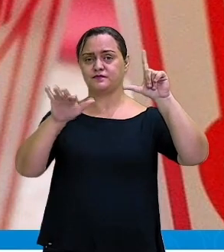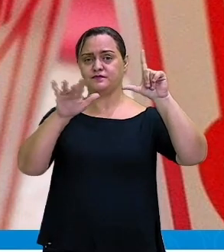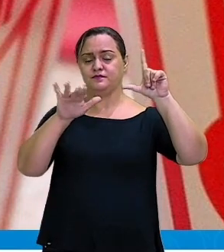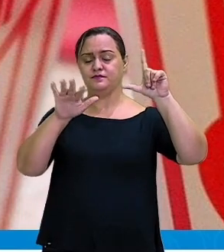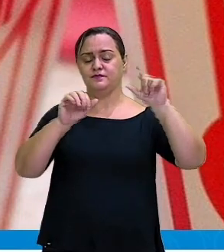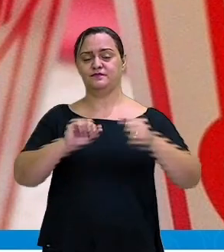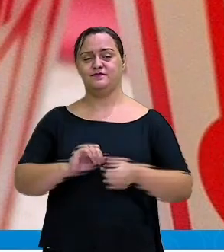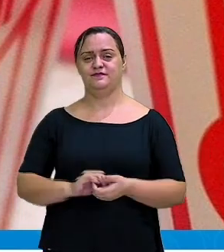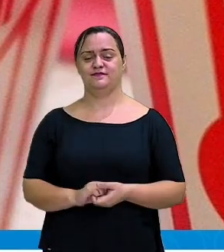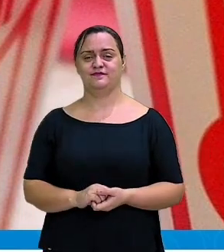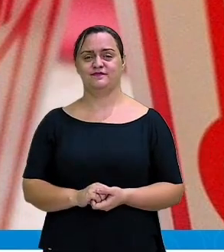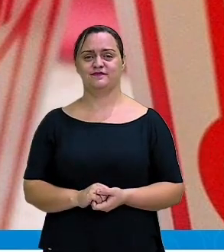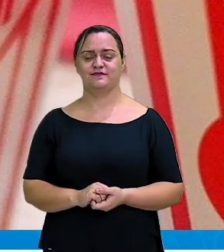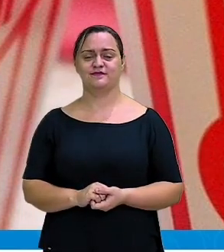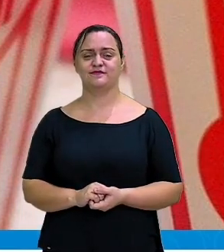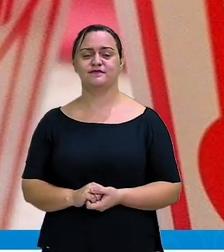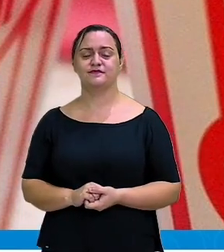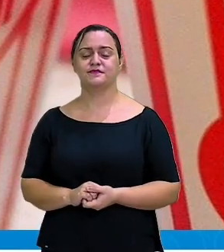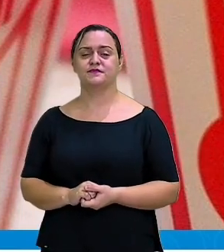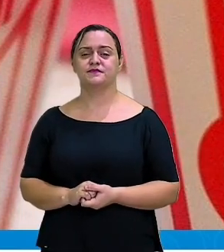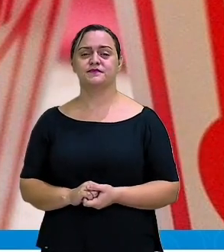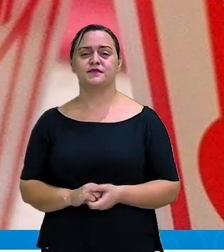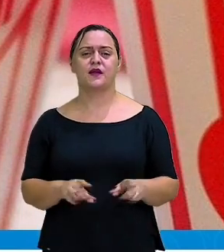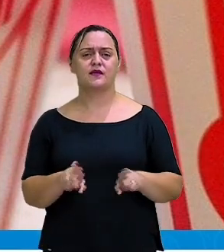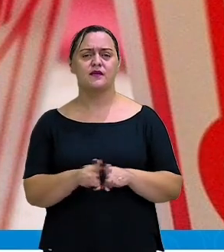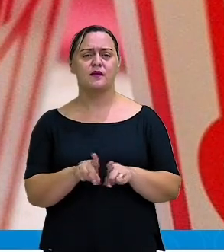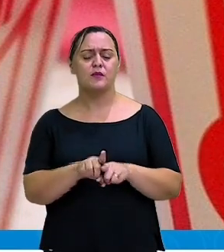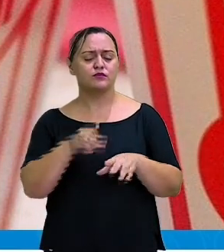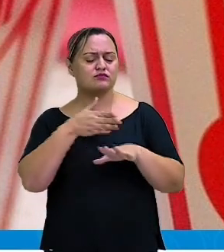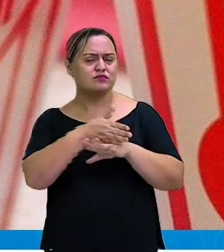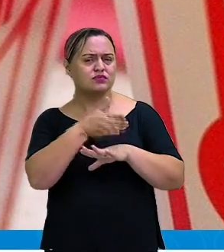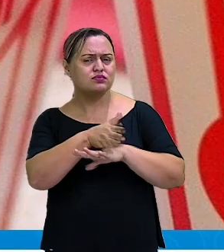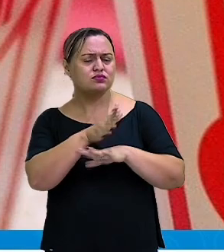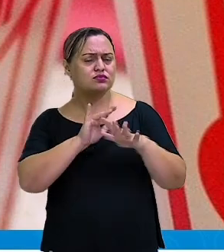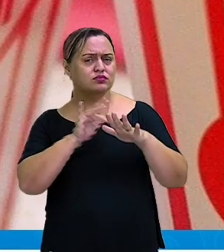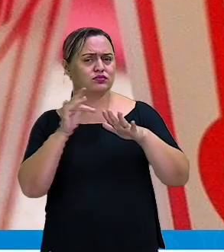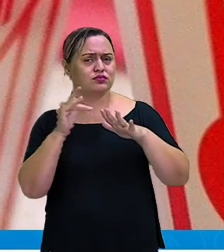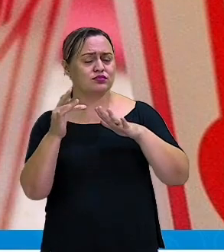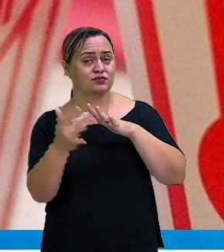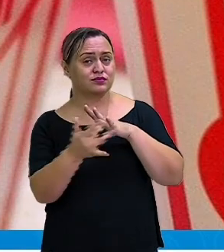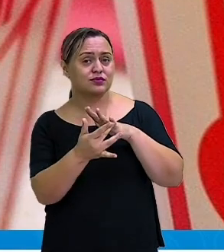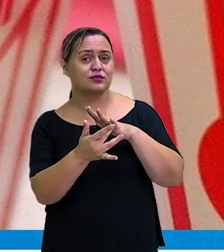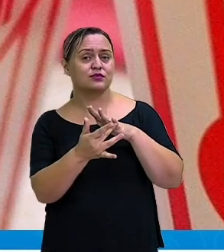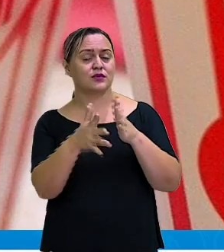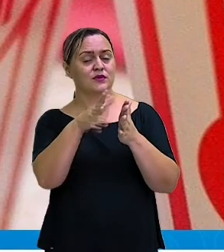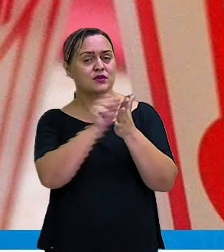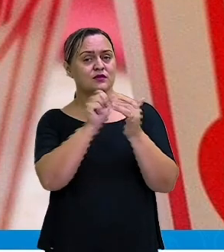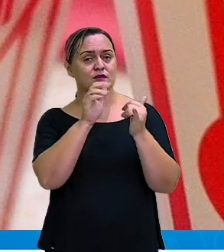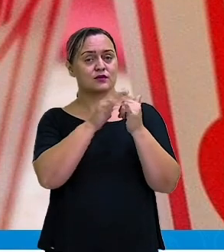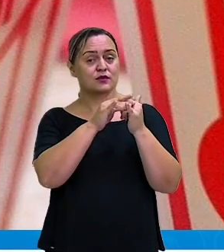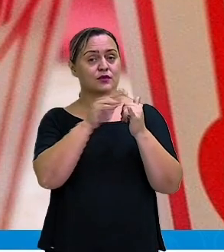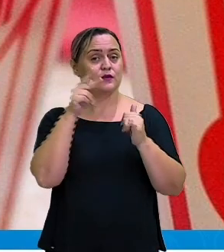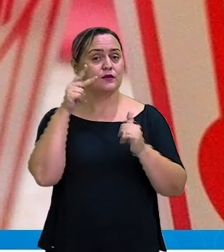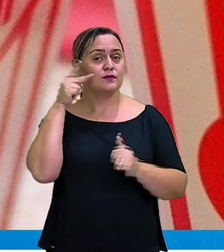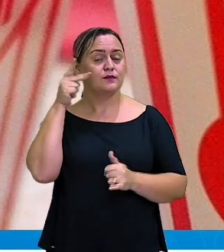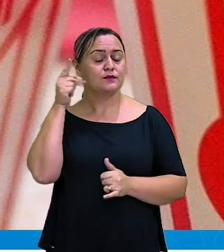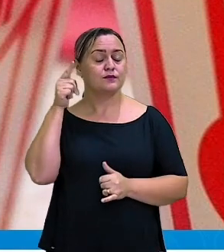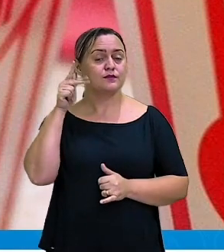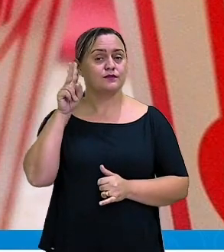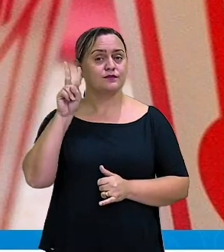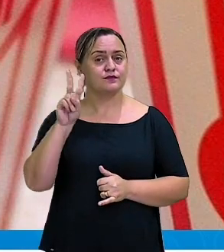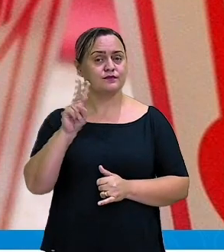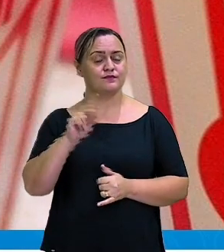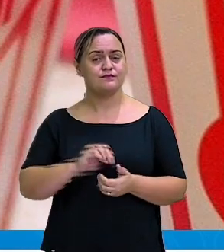QR Code que aparece aqui no canto da sua tela. Acesse nossas redes sociais, se inscreva no nosso canal no YouTube, SMED GV,